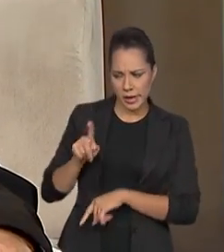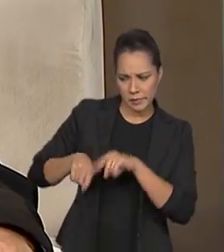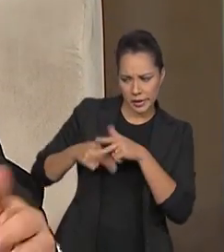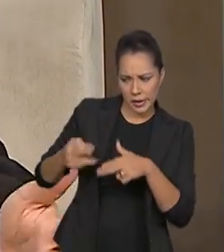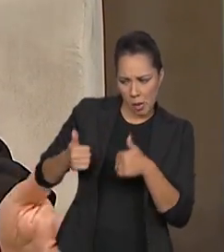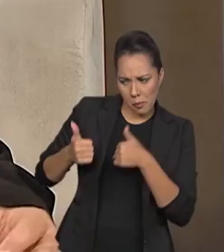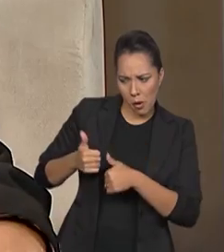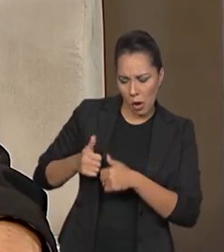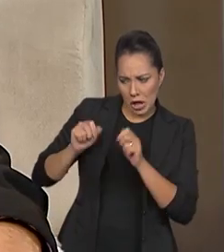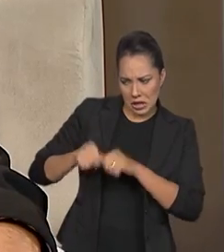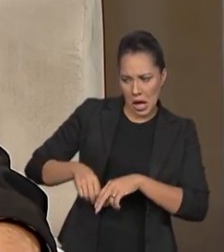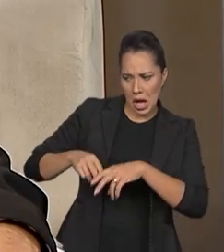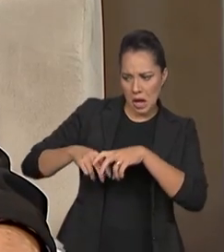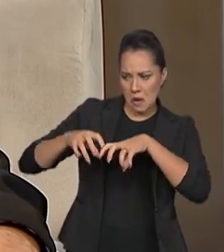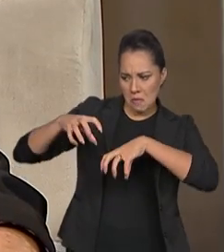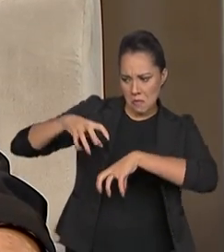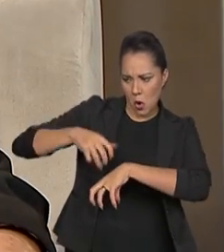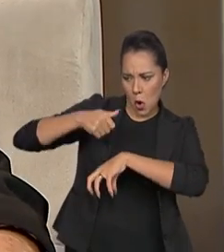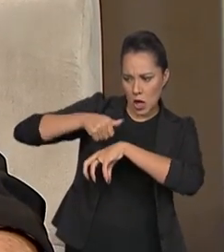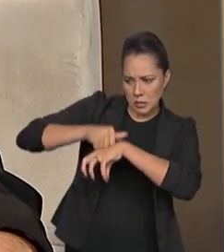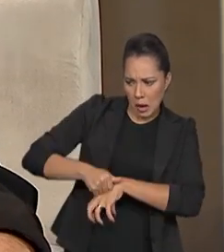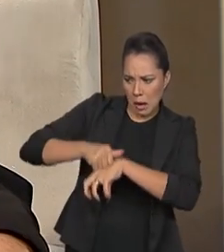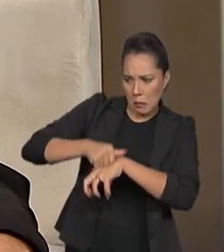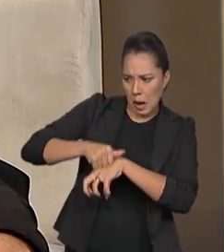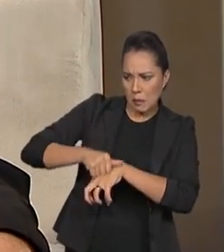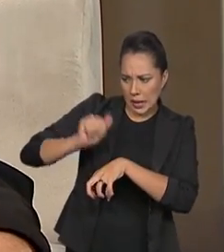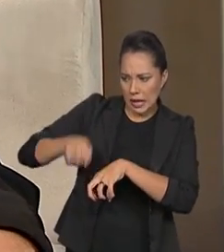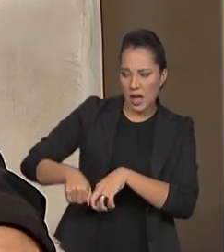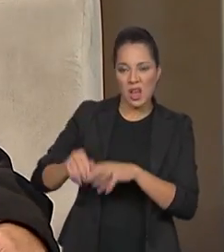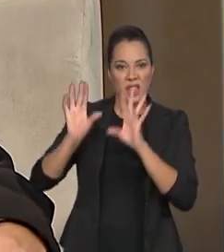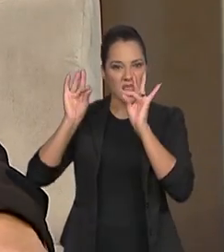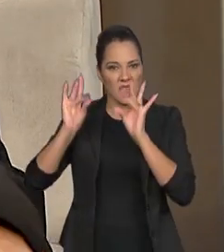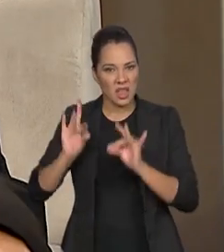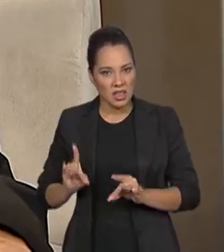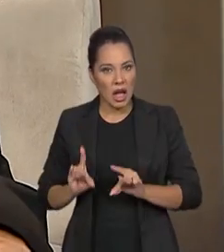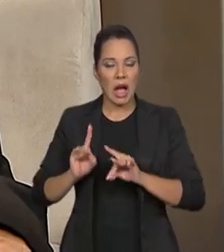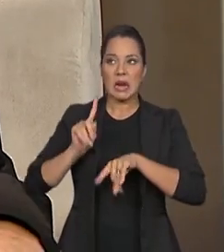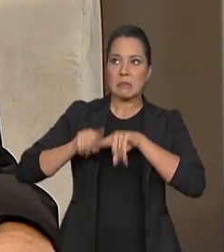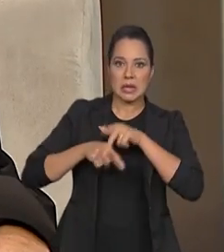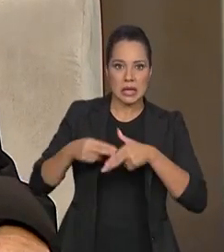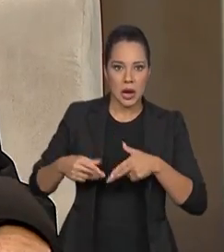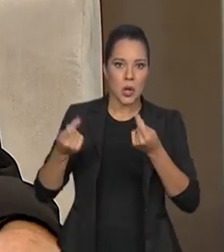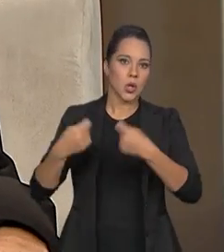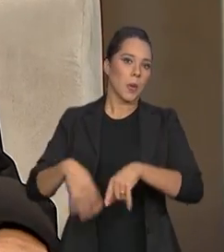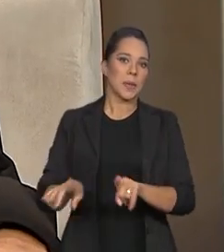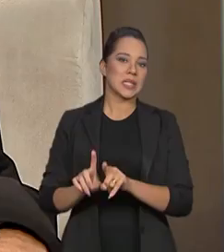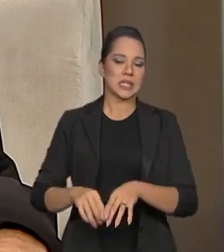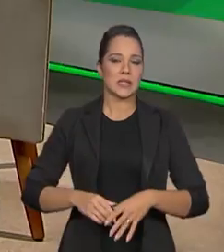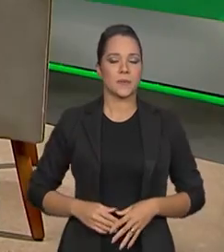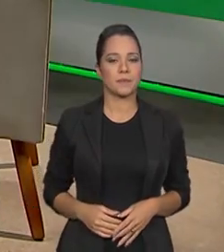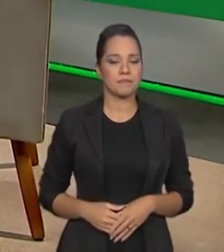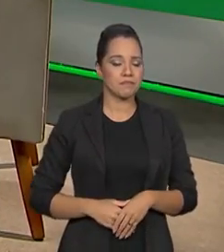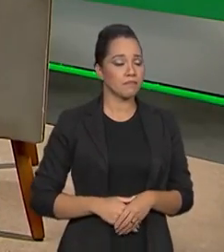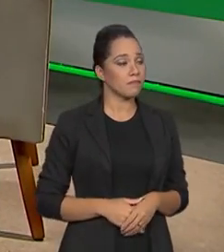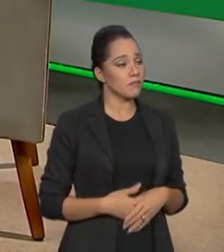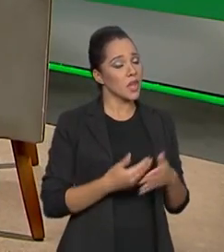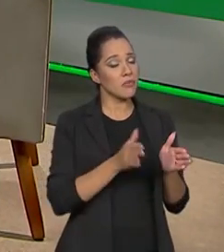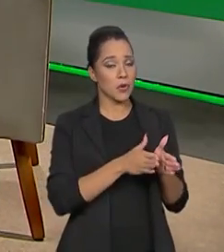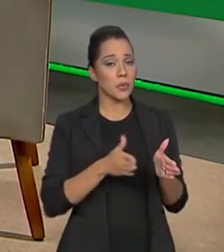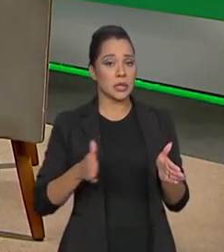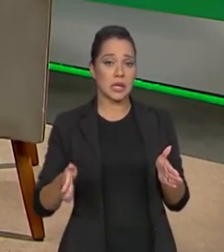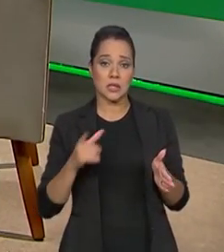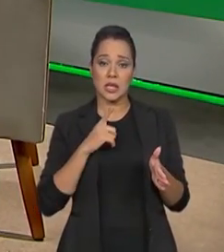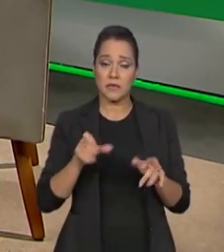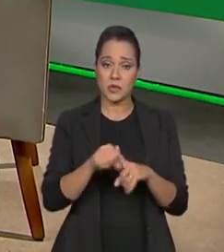sustenta sustenta então tá ok de acordo com o regulamento não precisa estar descrevendo como essa essa mesa vai funcionar e foi um processo que